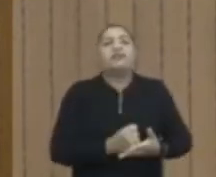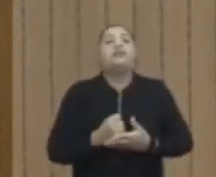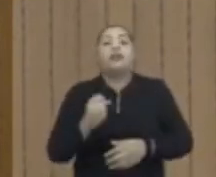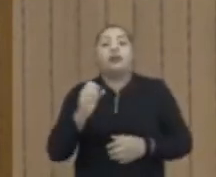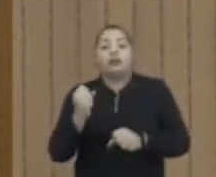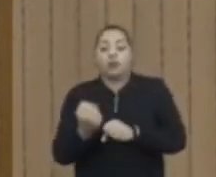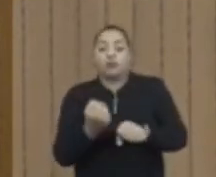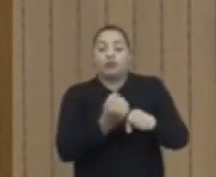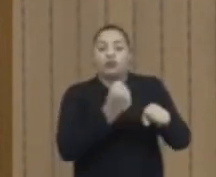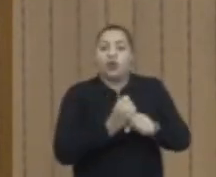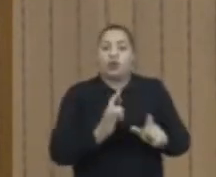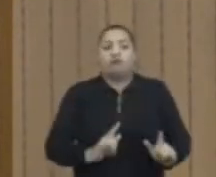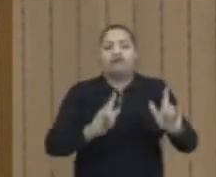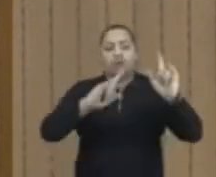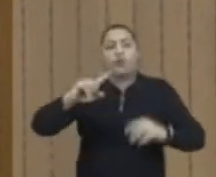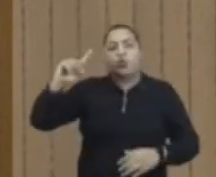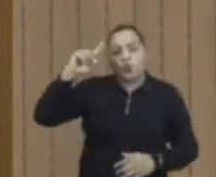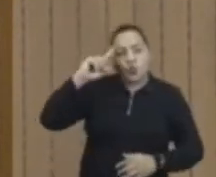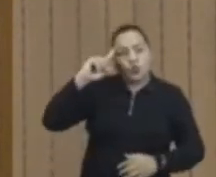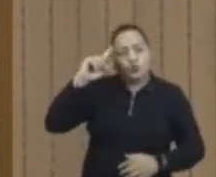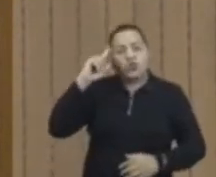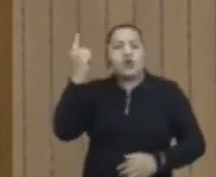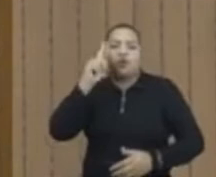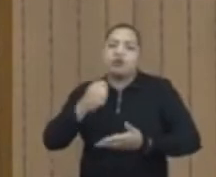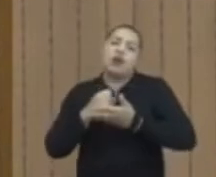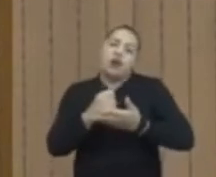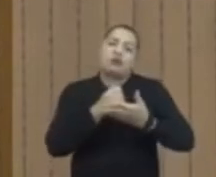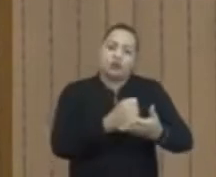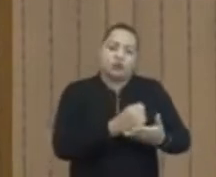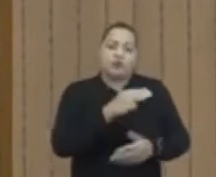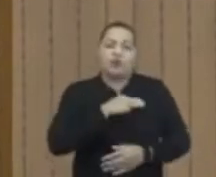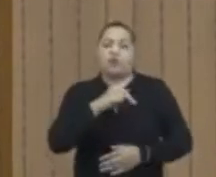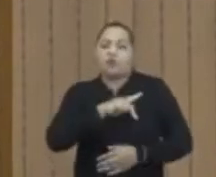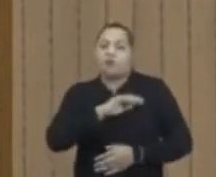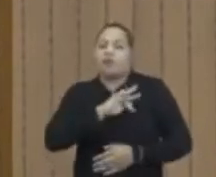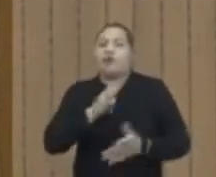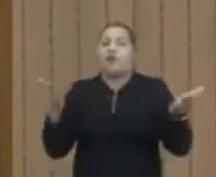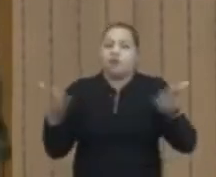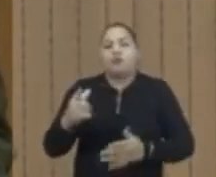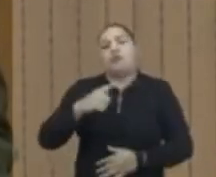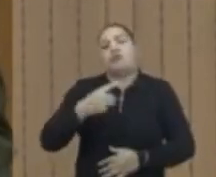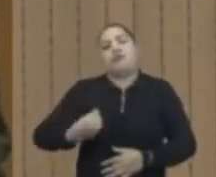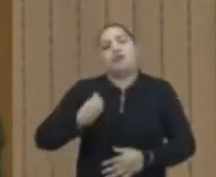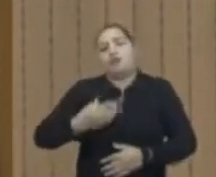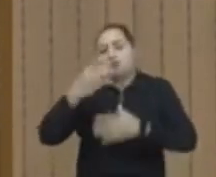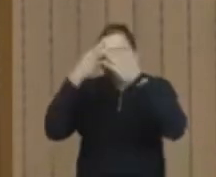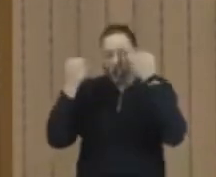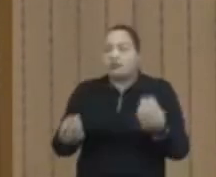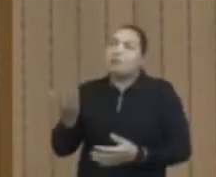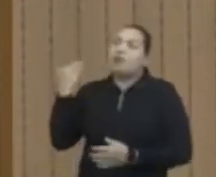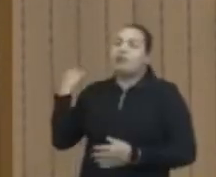na construção a cada dia dessa estrutura do Ministério Público Federal que nós temos hoje. Então, nunca esquecemos do nosso